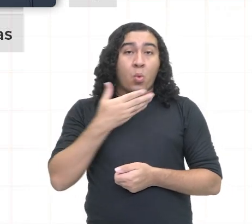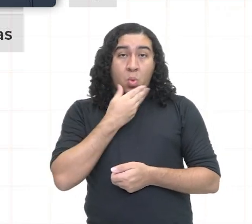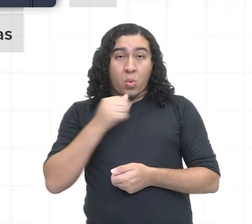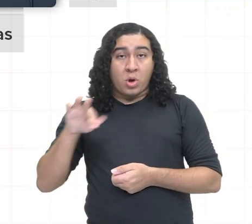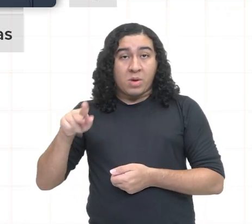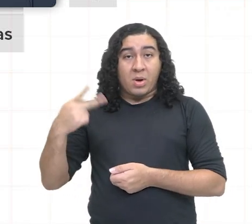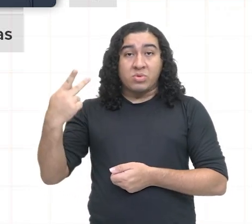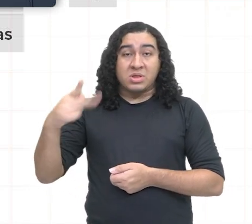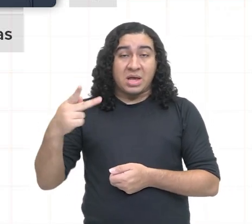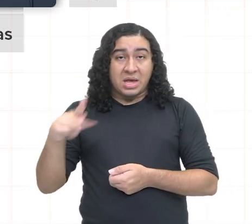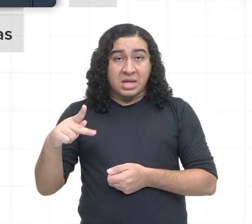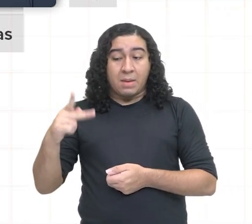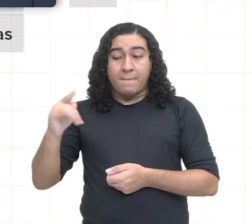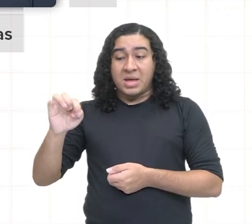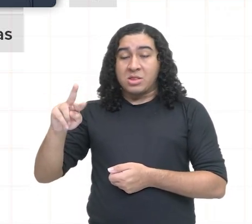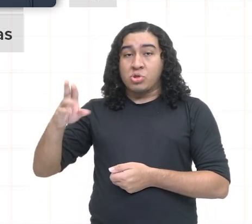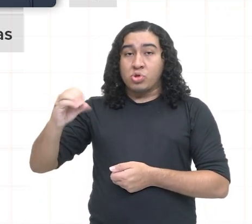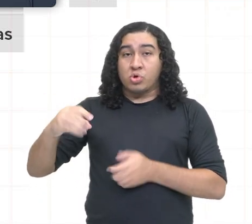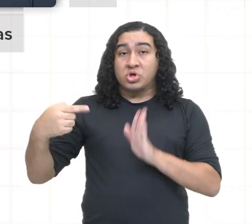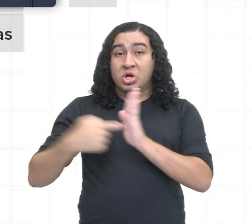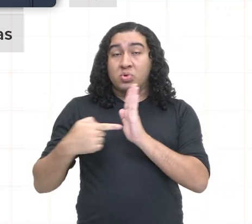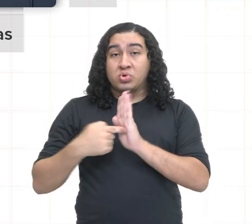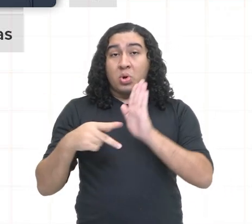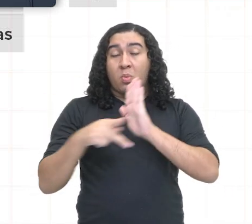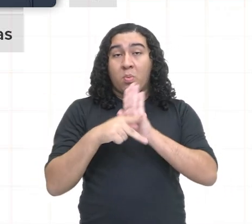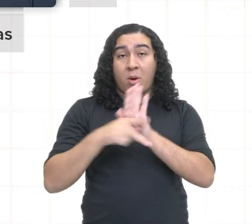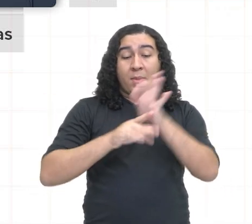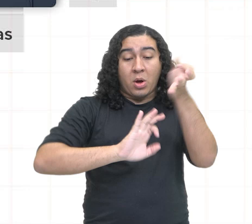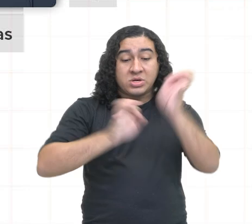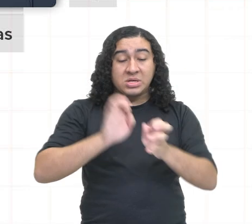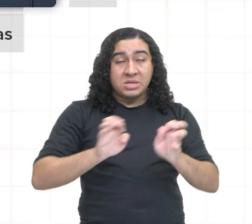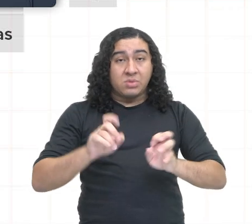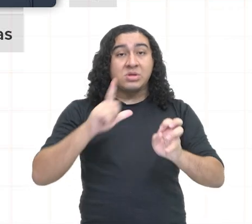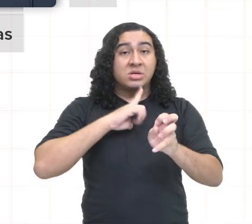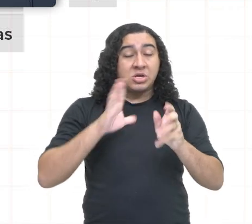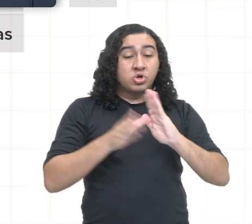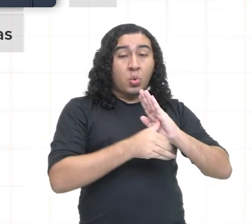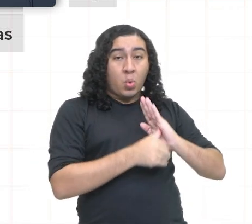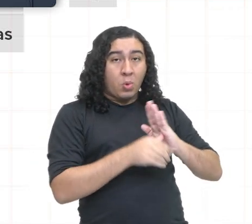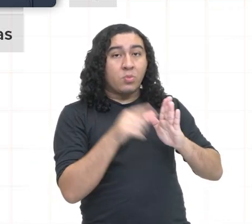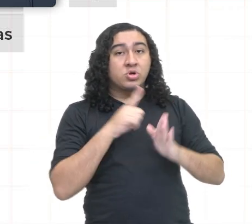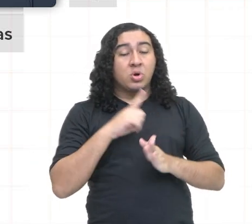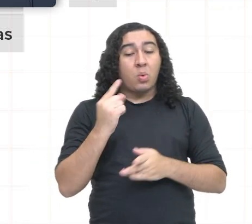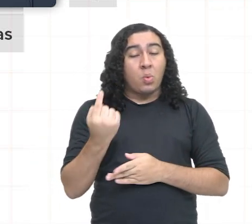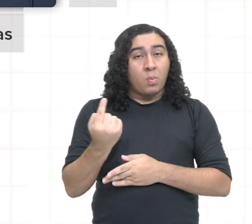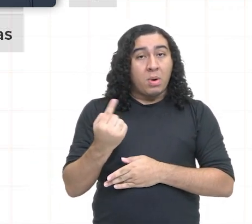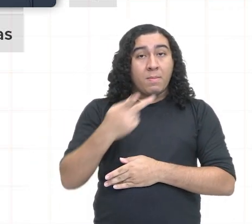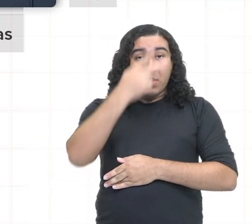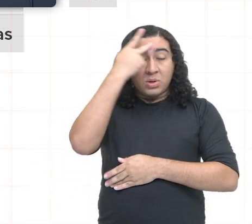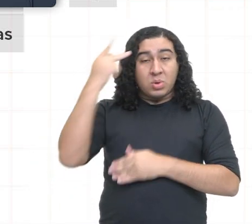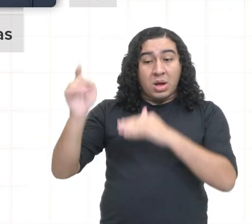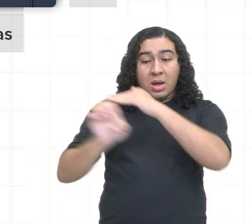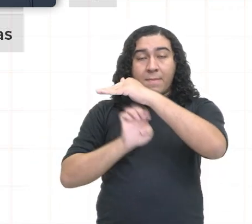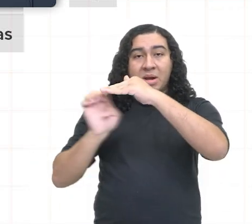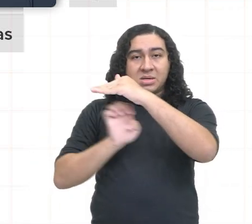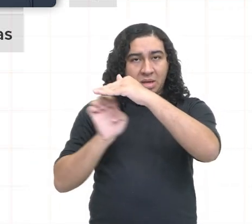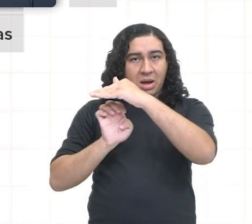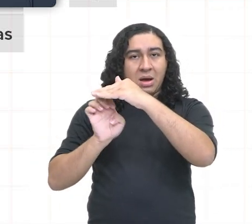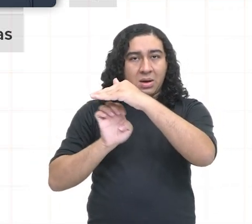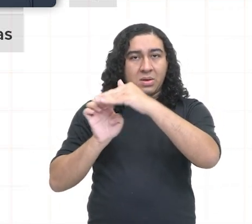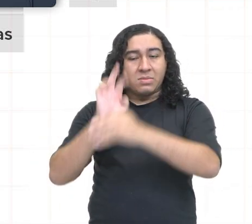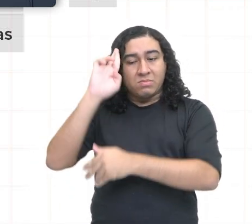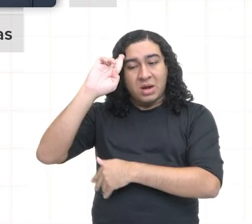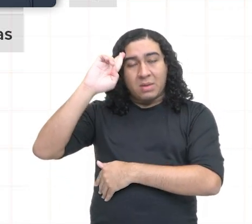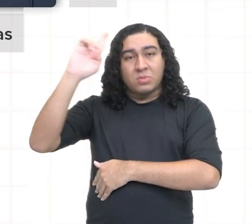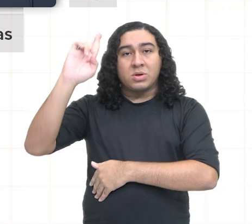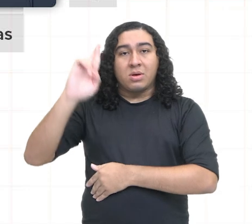né, denunciou um esquema de corrupção envolvendo um grande empresário brasileiro, né, e que estava